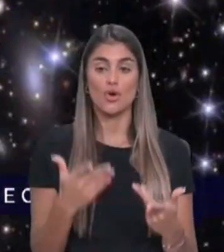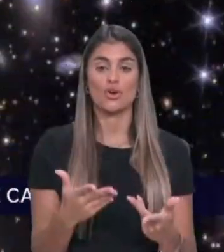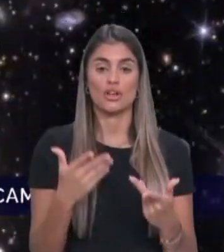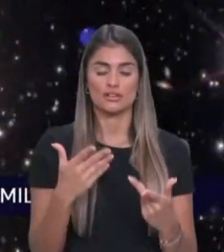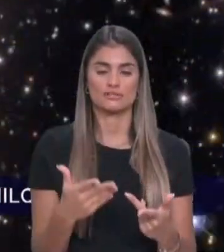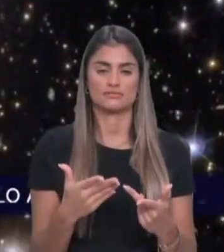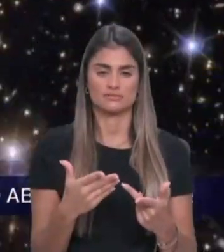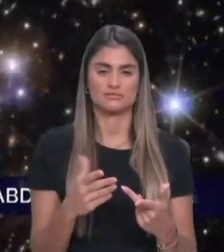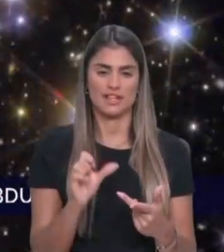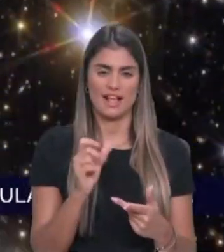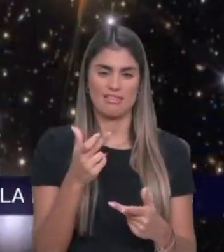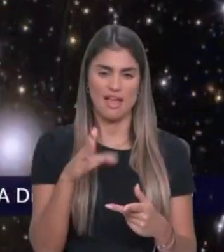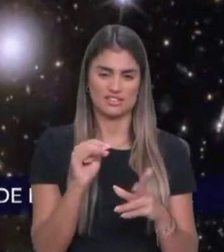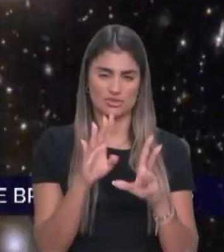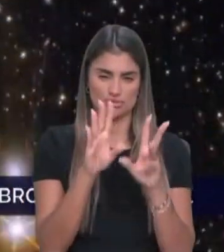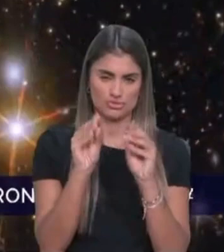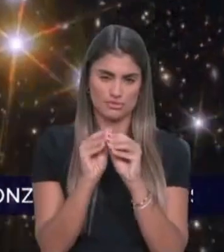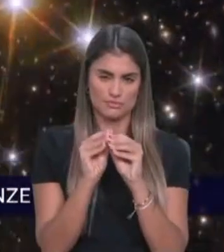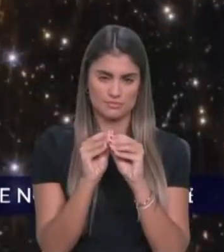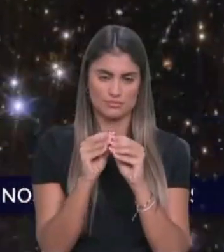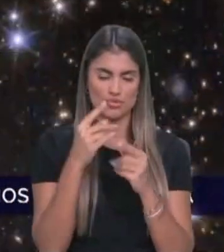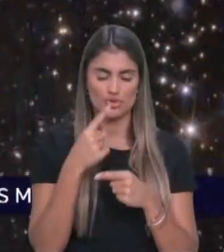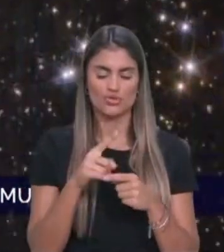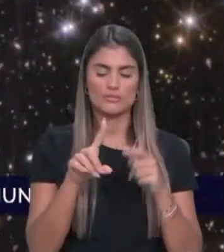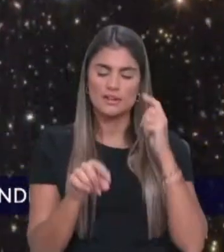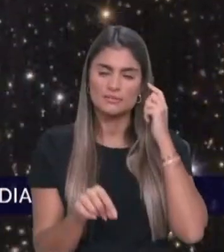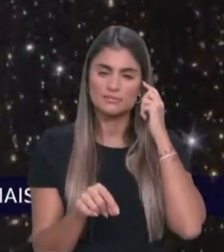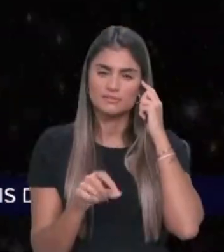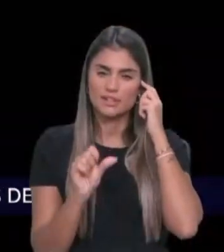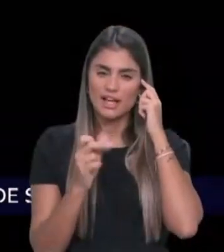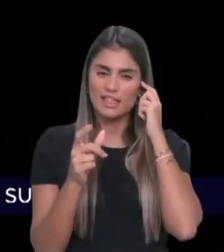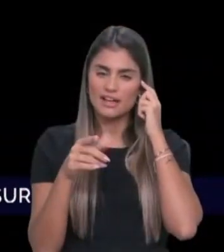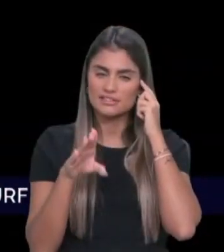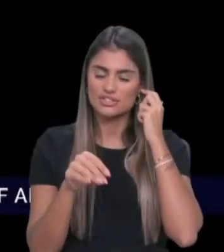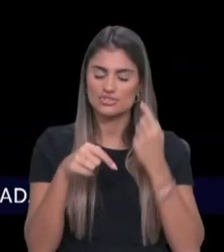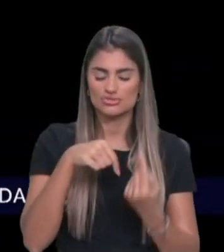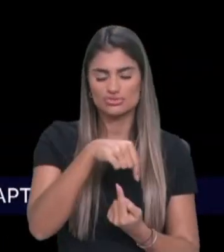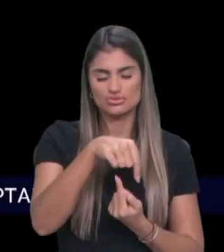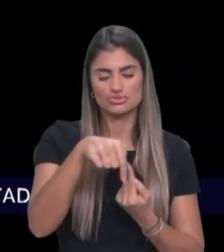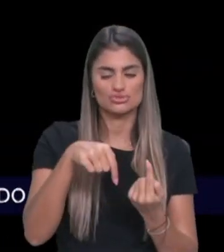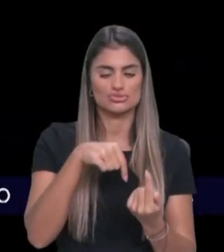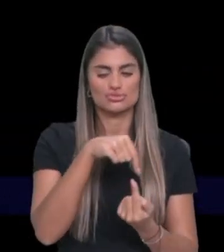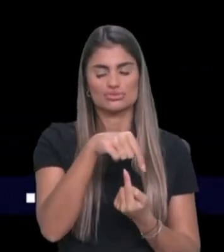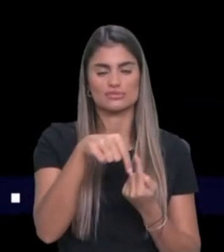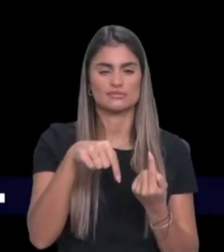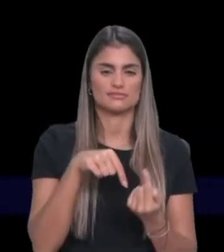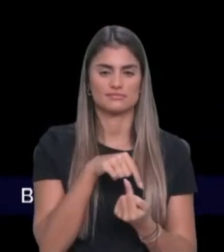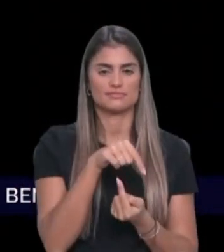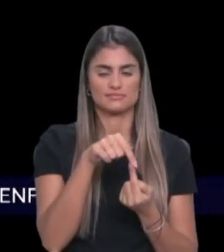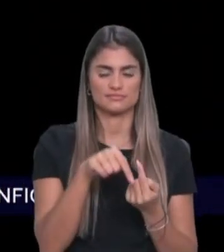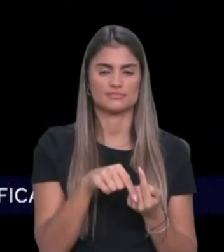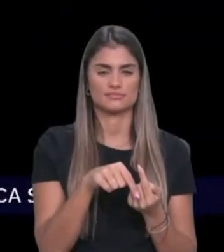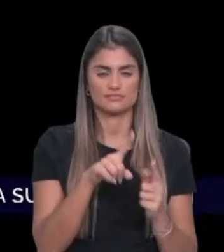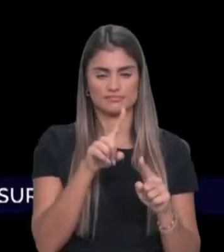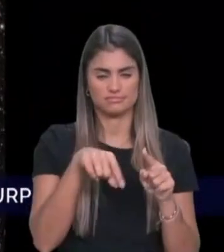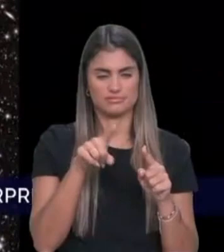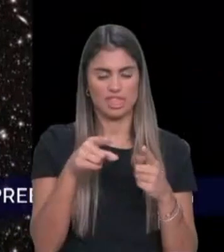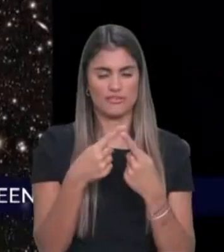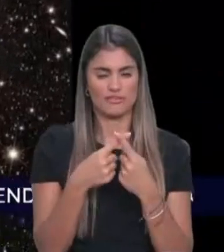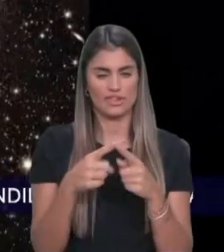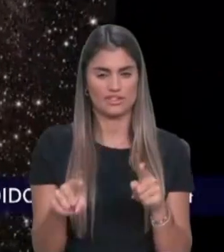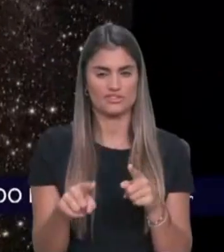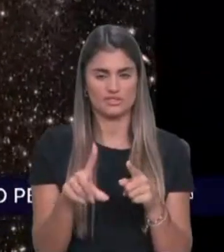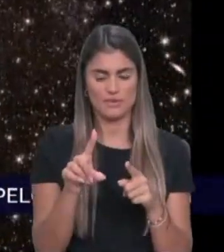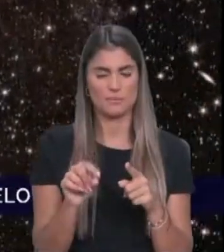de galáxias de Perseu, mostrou-nos também galáxias espirais, galáxias irregulares e também o enxame